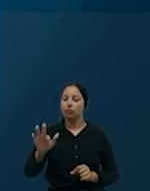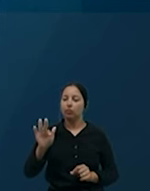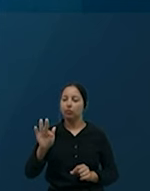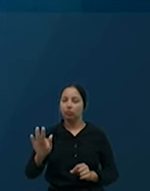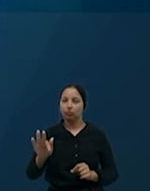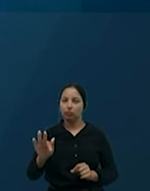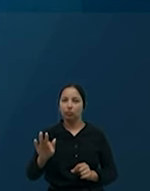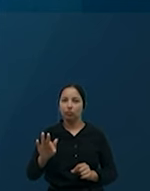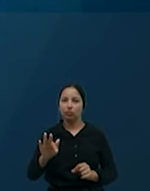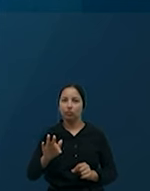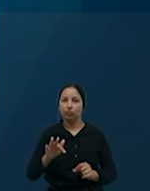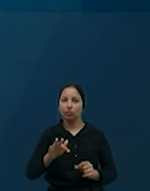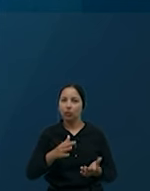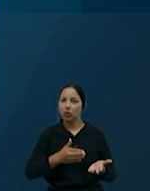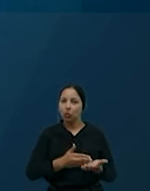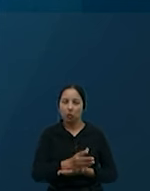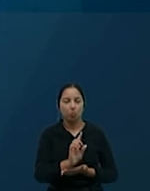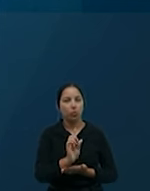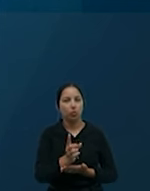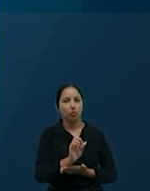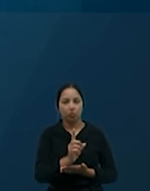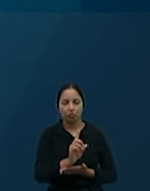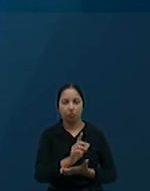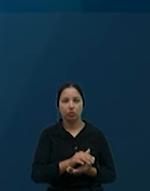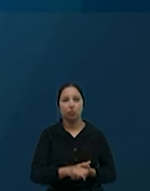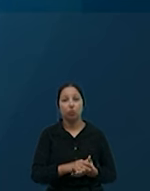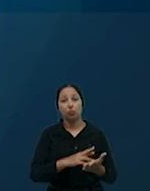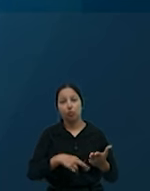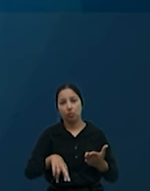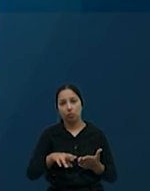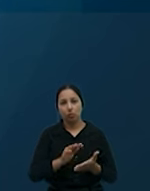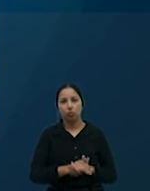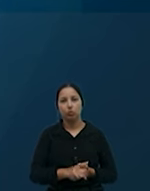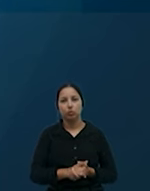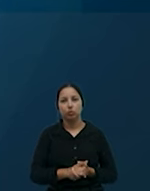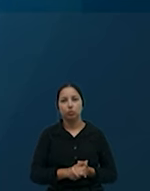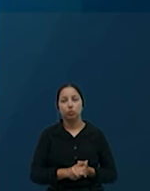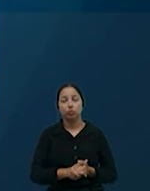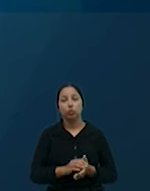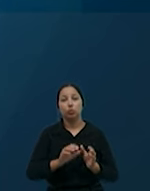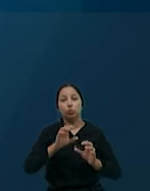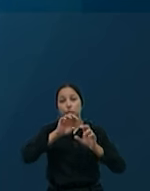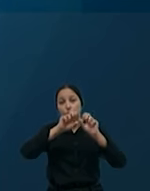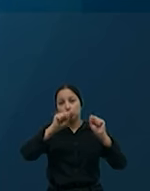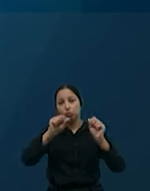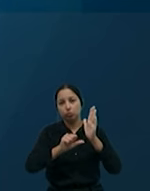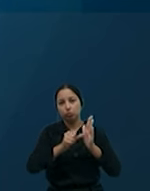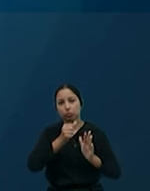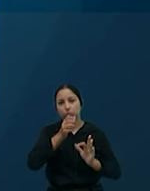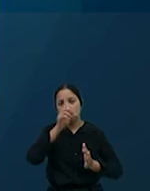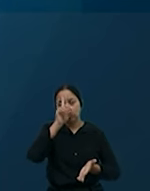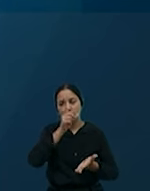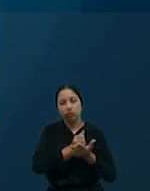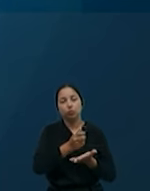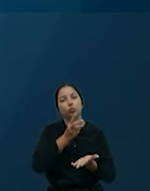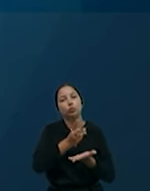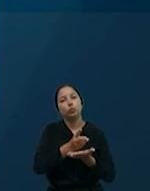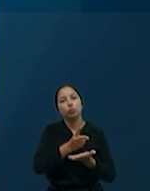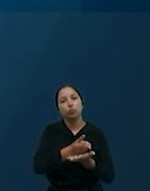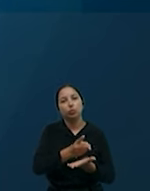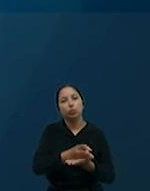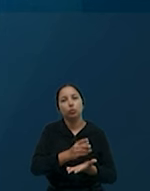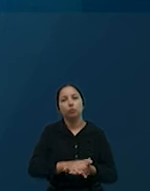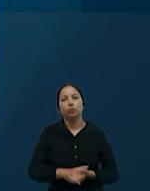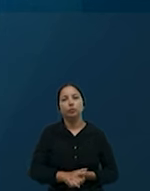apelação, mantendo a decisão de primeiro grau no sentido de extinguir o feito em razão da ilegitimidade do autor para propor a